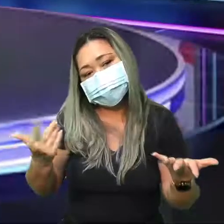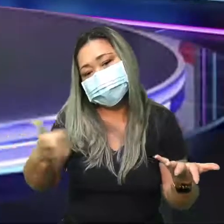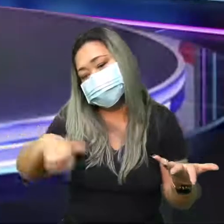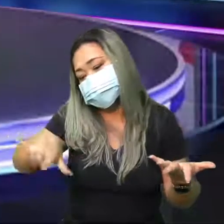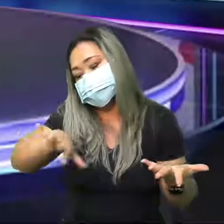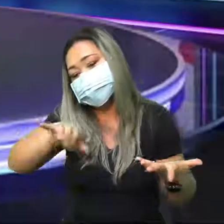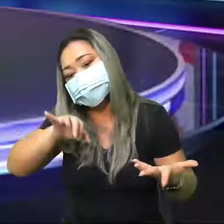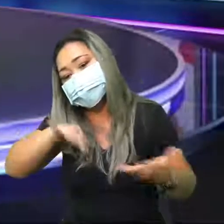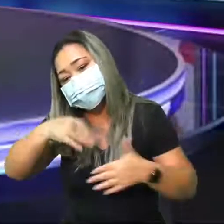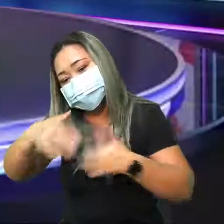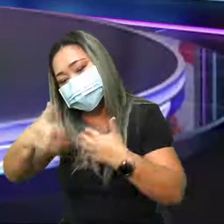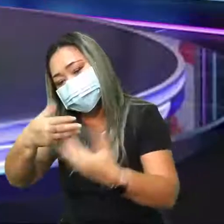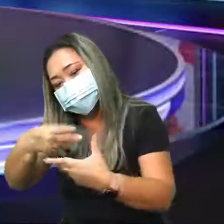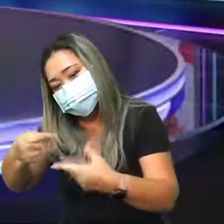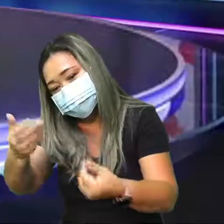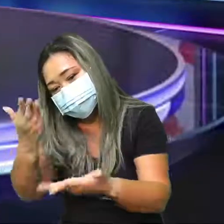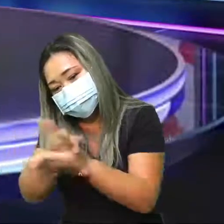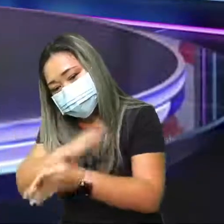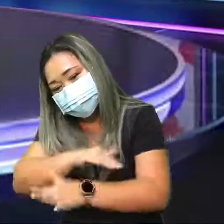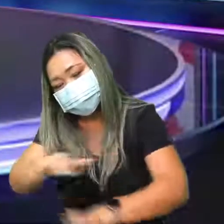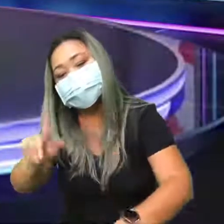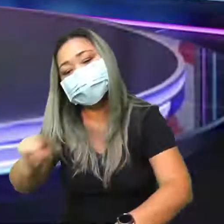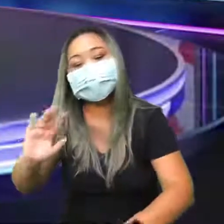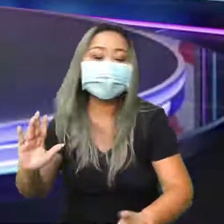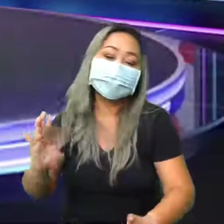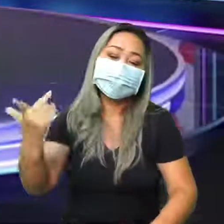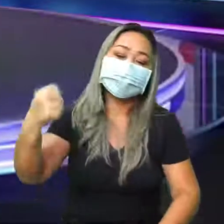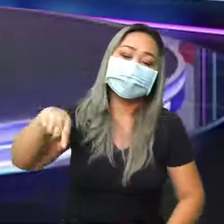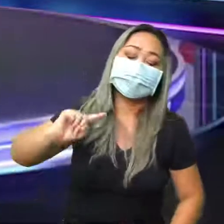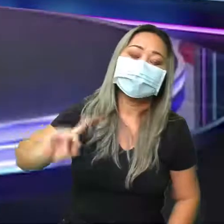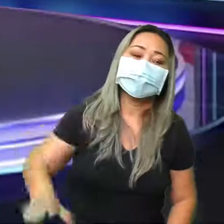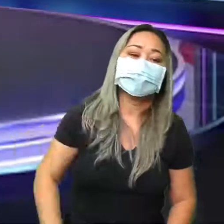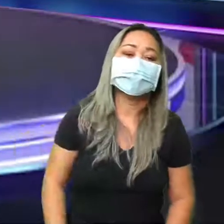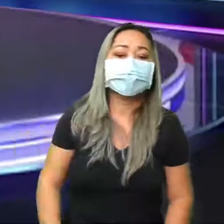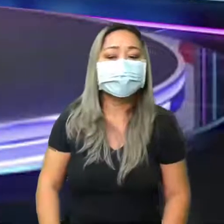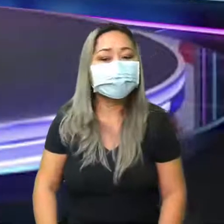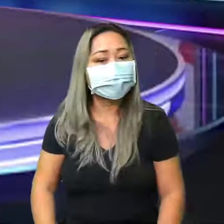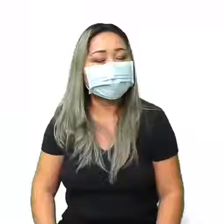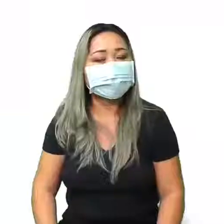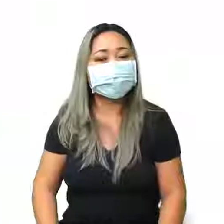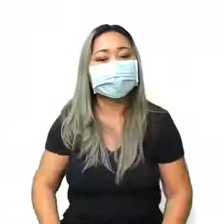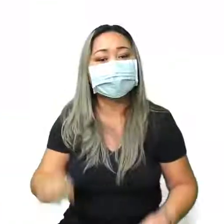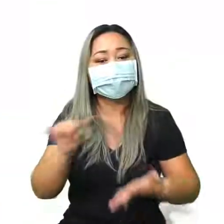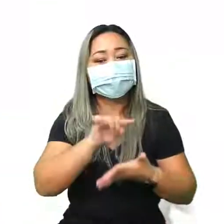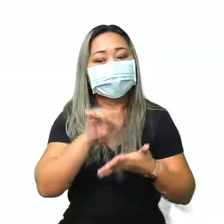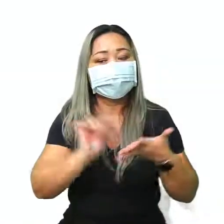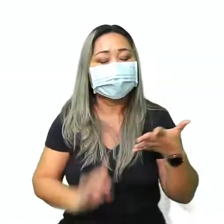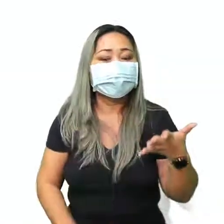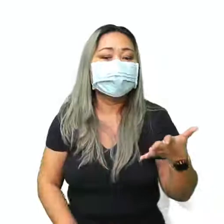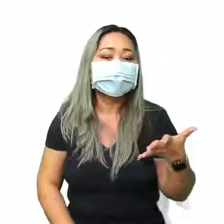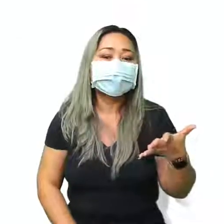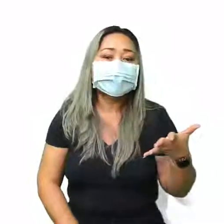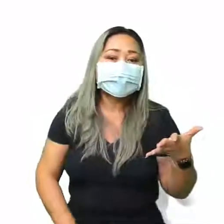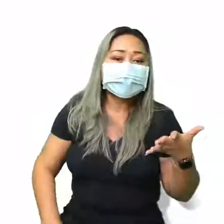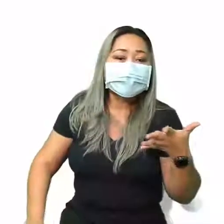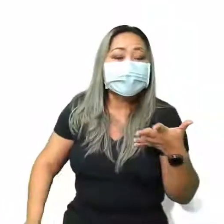das espécies vai entrar em desaparecimento. Foi o que aconteceu ali. Tá? Vamos às opções ali.